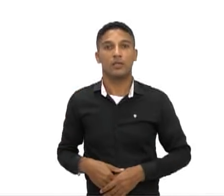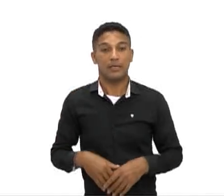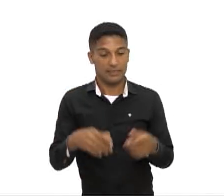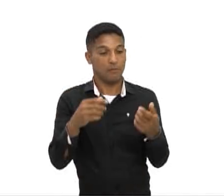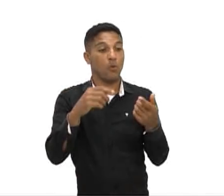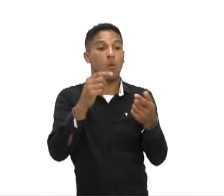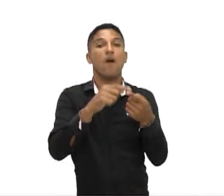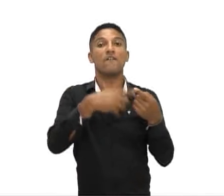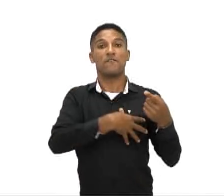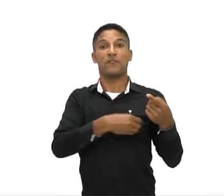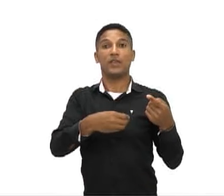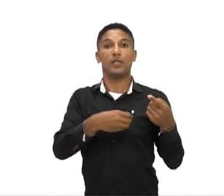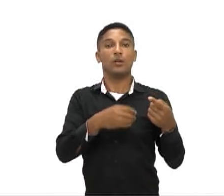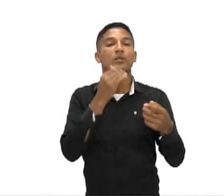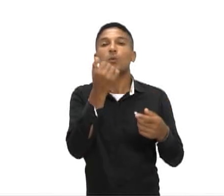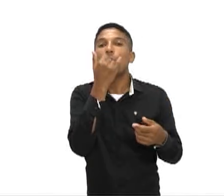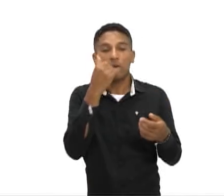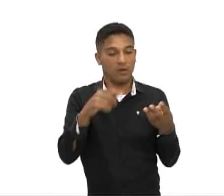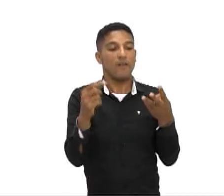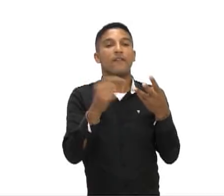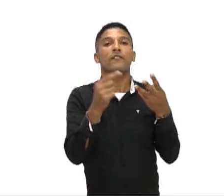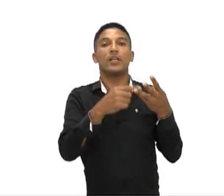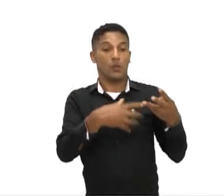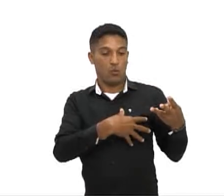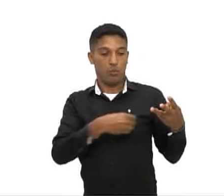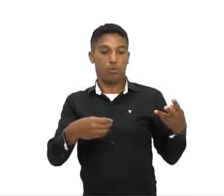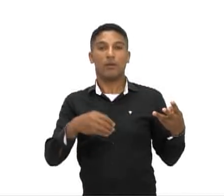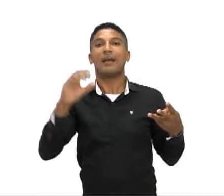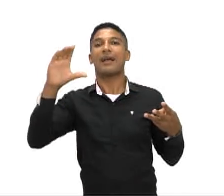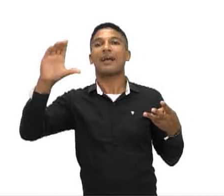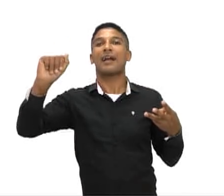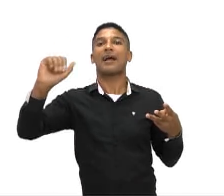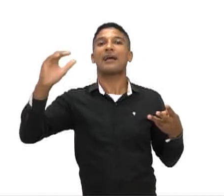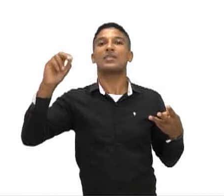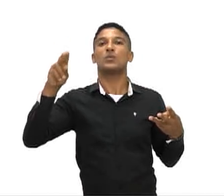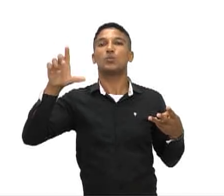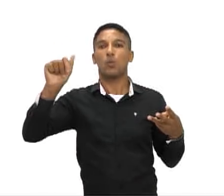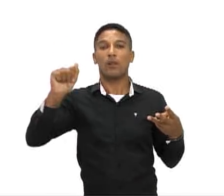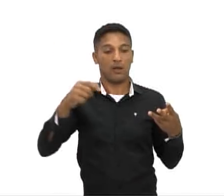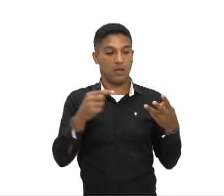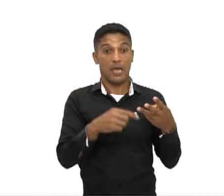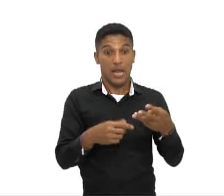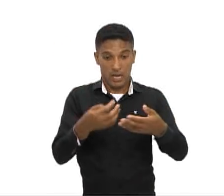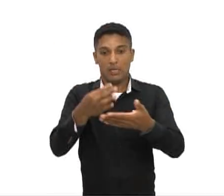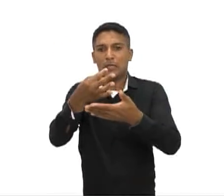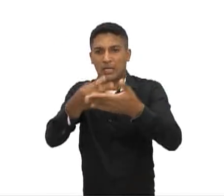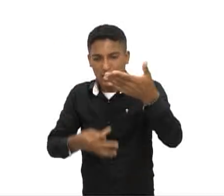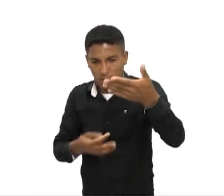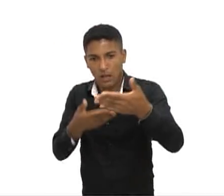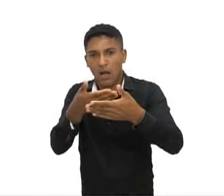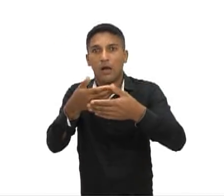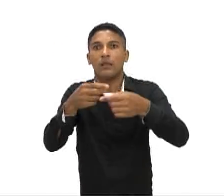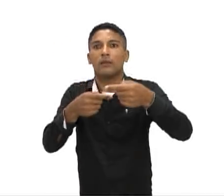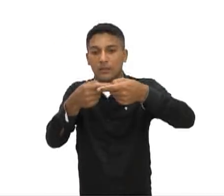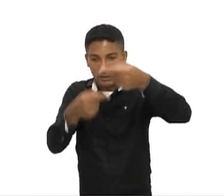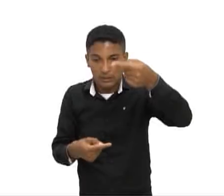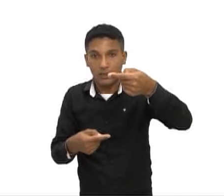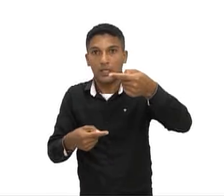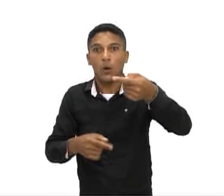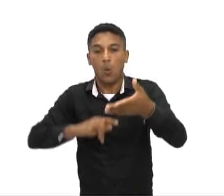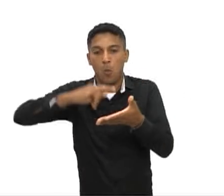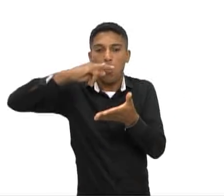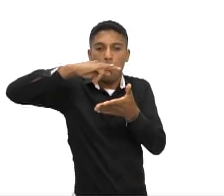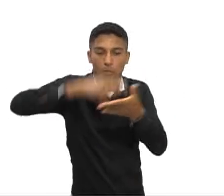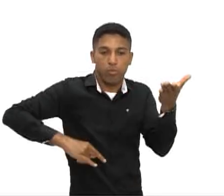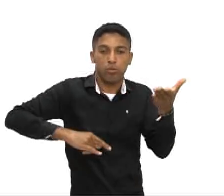seu pai e pediu para um advogado desonesto alterar a escrita, que ficou com a seguinte redação: um